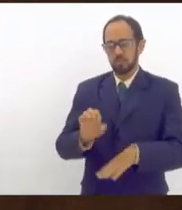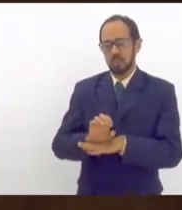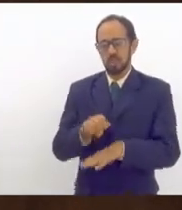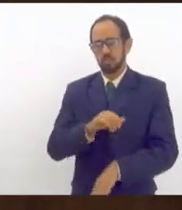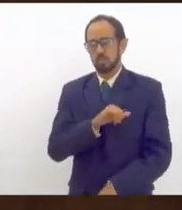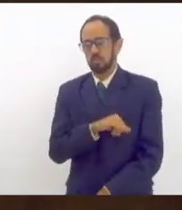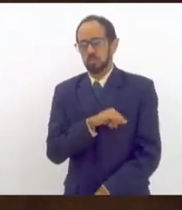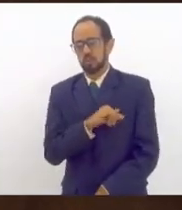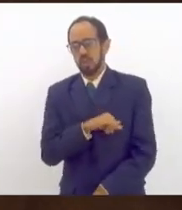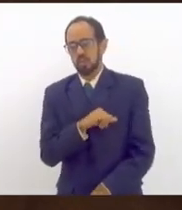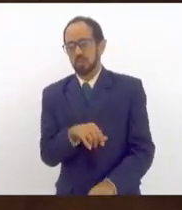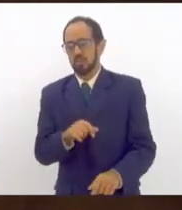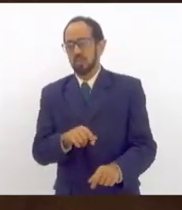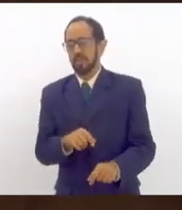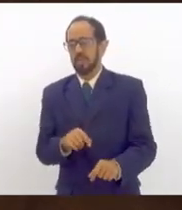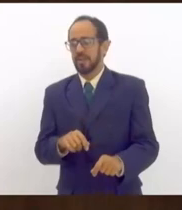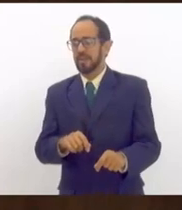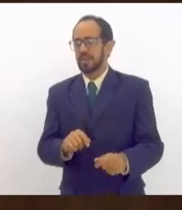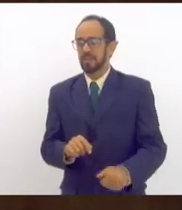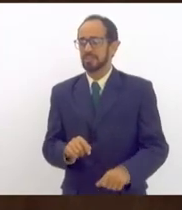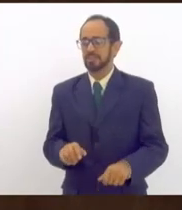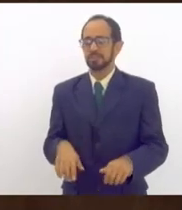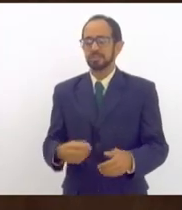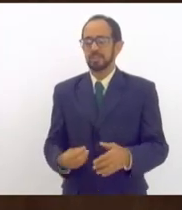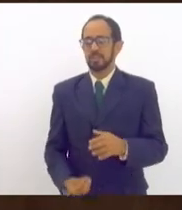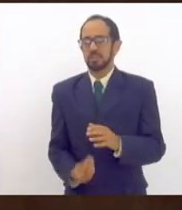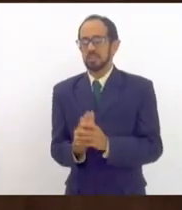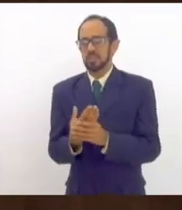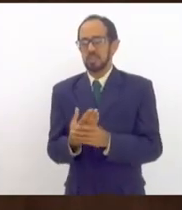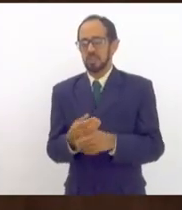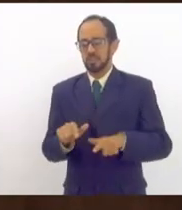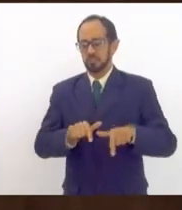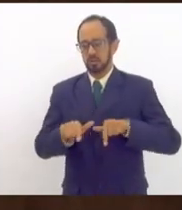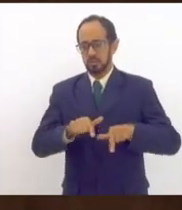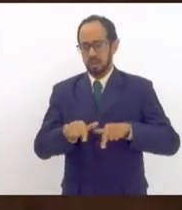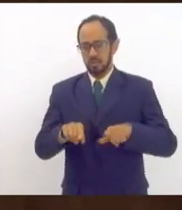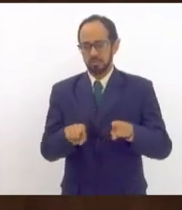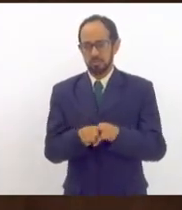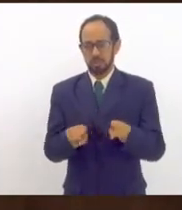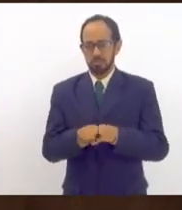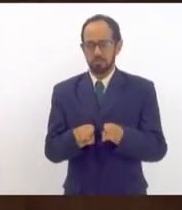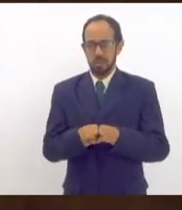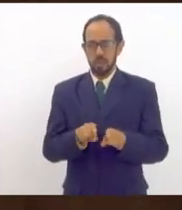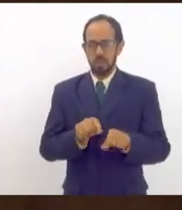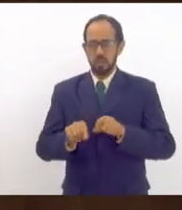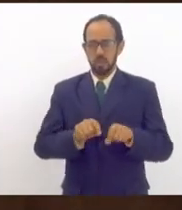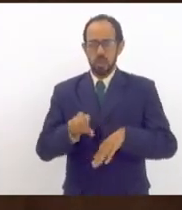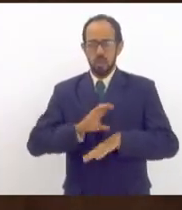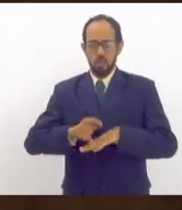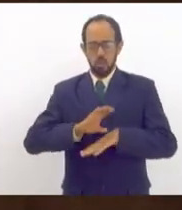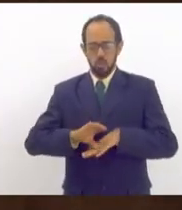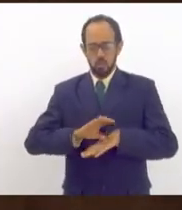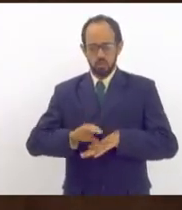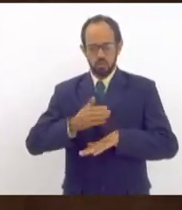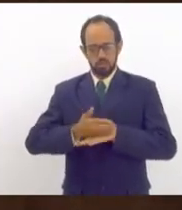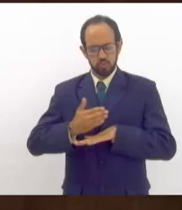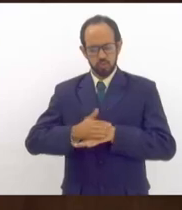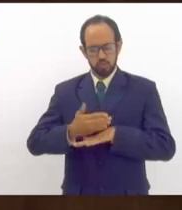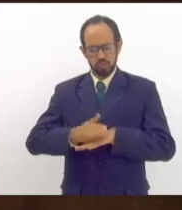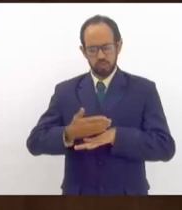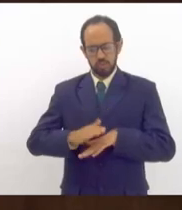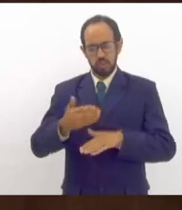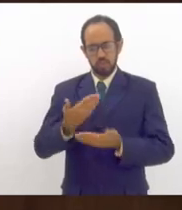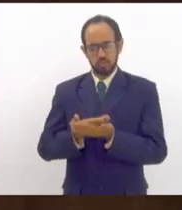obviamente criando postos de trabalho que e também cursos de capacitação através das escolas